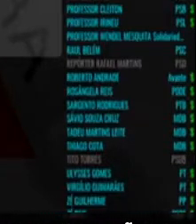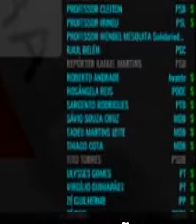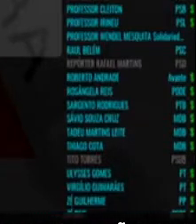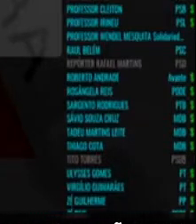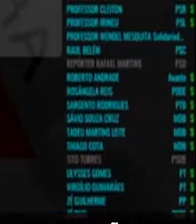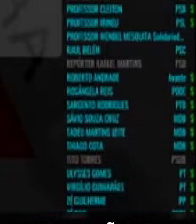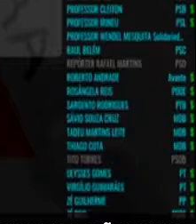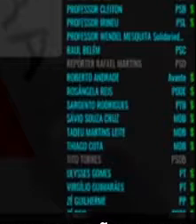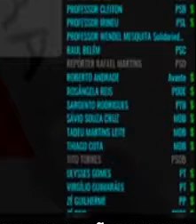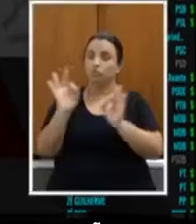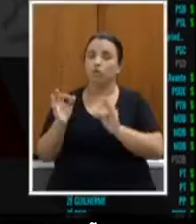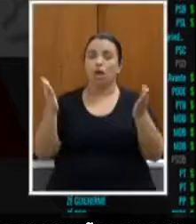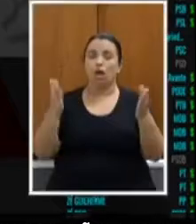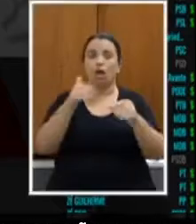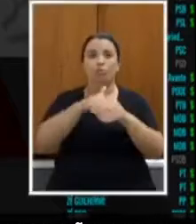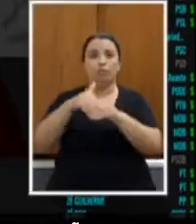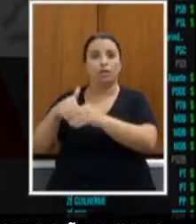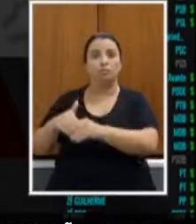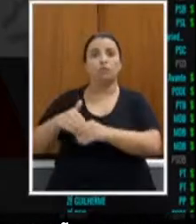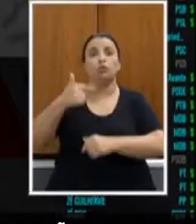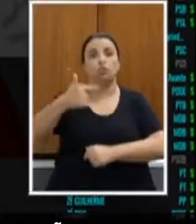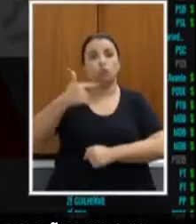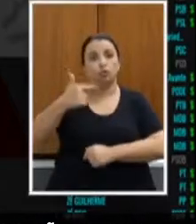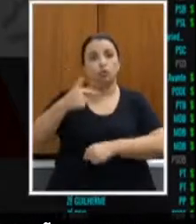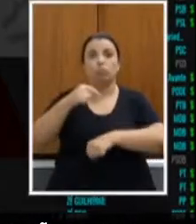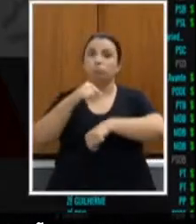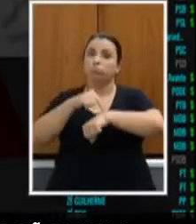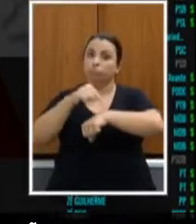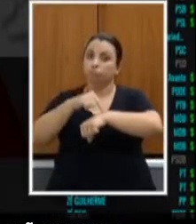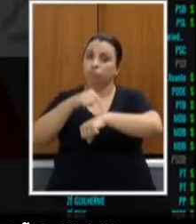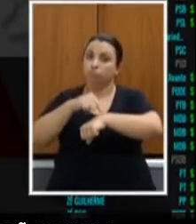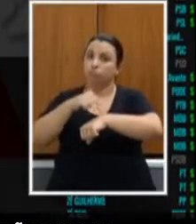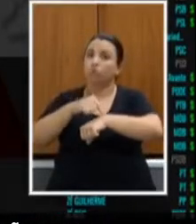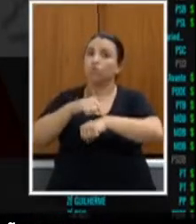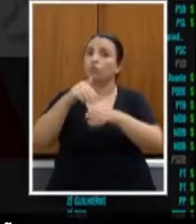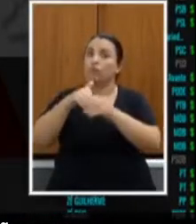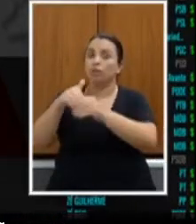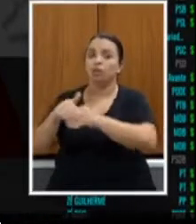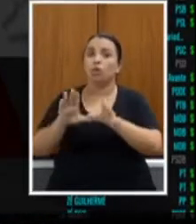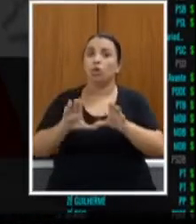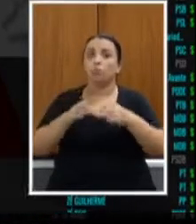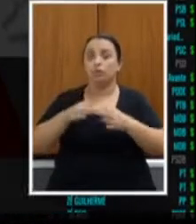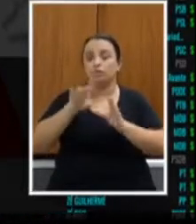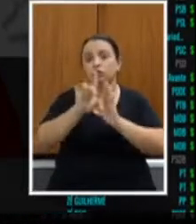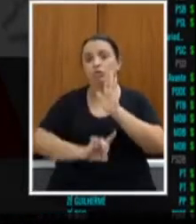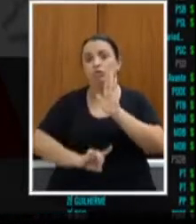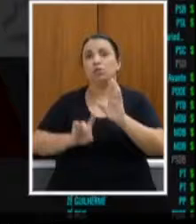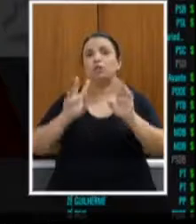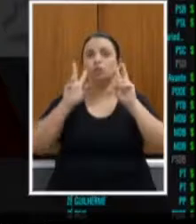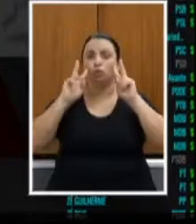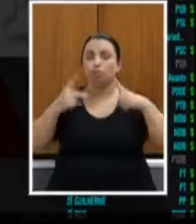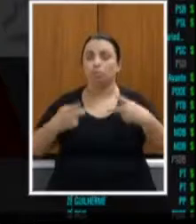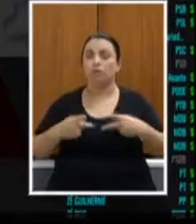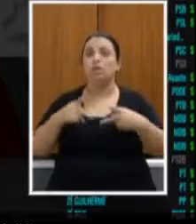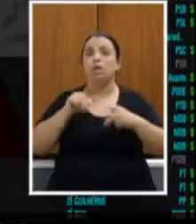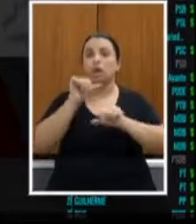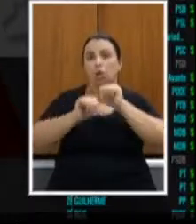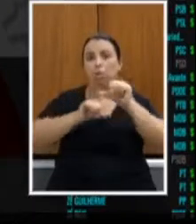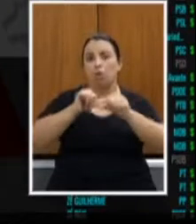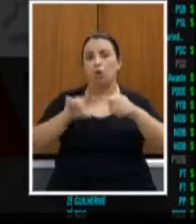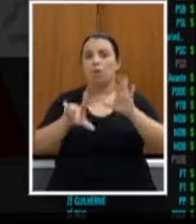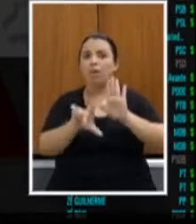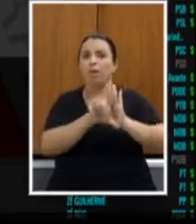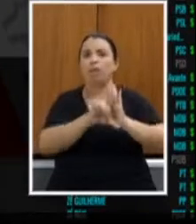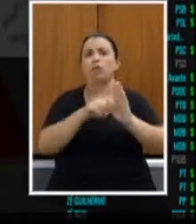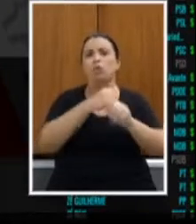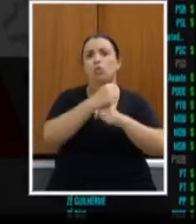Você acompanha agora a votação em segundo turno de um projeto de lei da Comissão de Direitos Humanos que altera uma legislação, né, uma lei